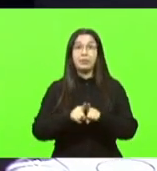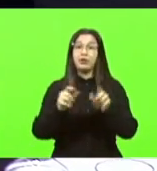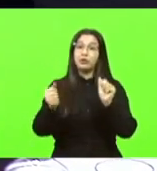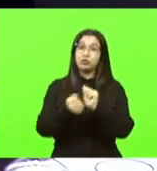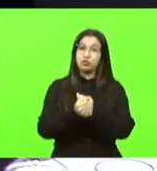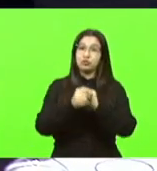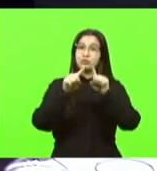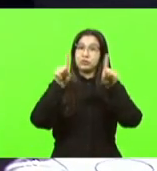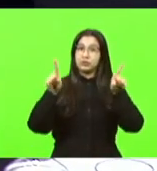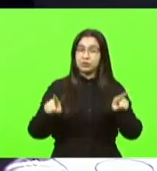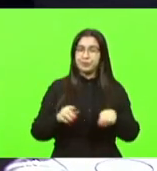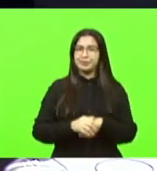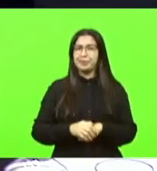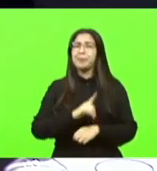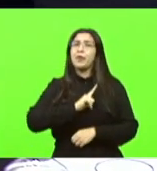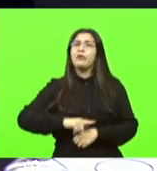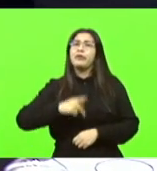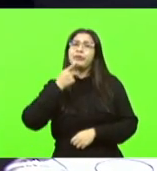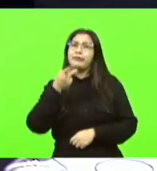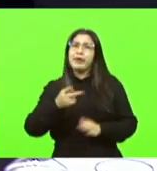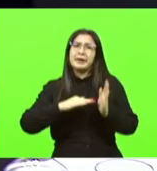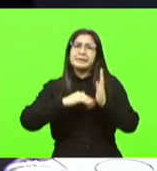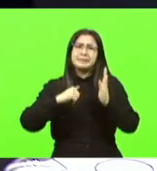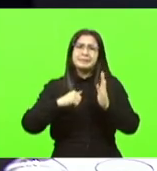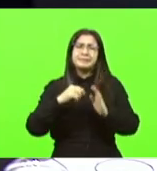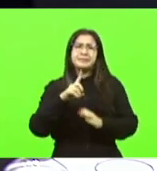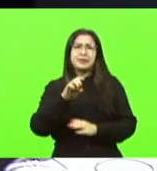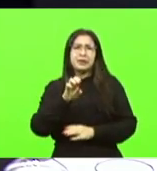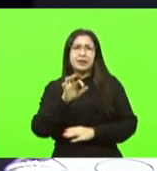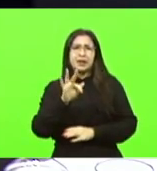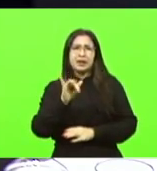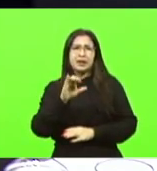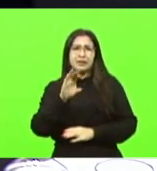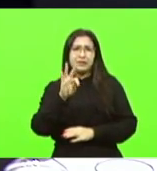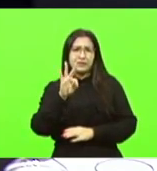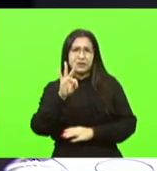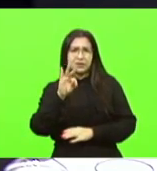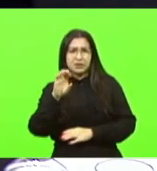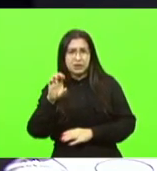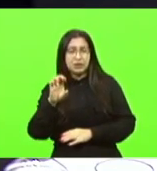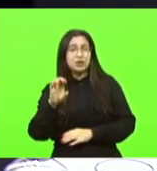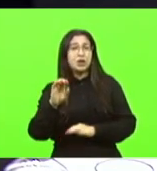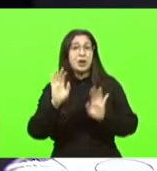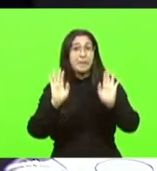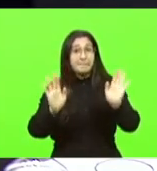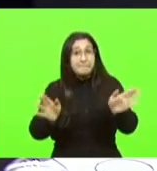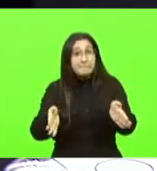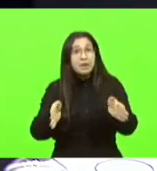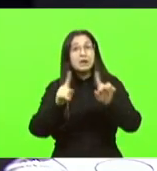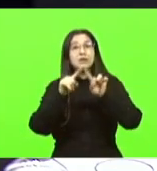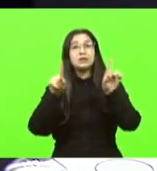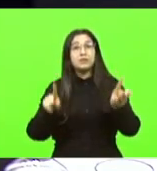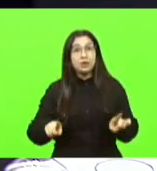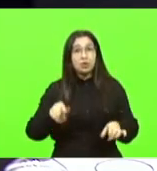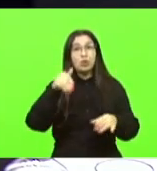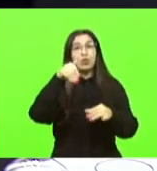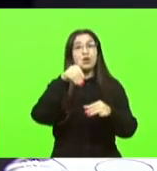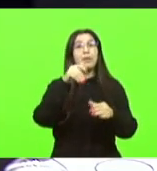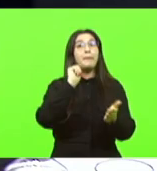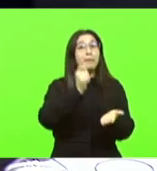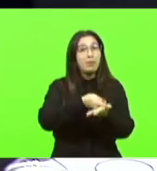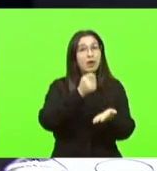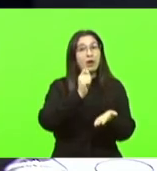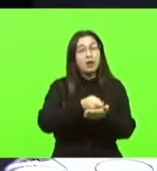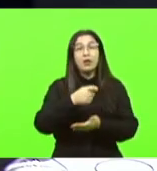farol de Déficit mas já está comprovado que o servidor contribuiu com uma parte dele os governos anteriores é que não